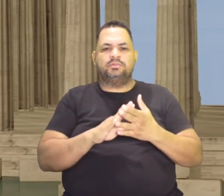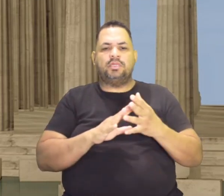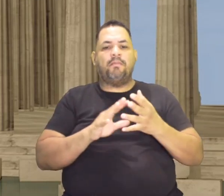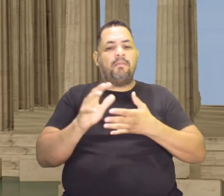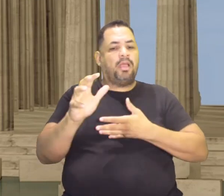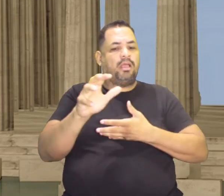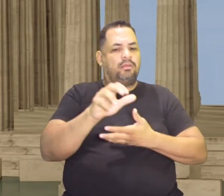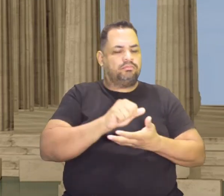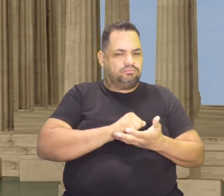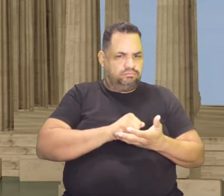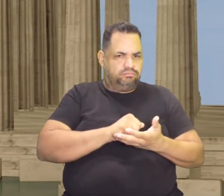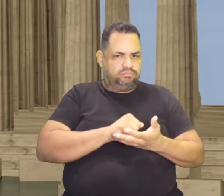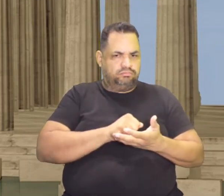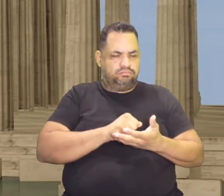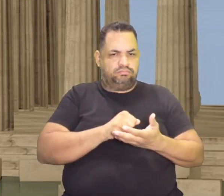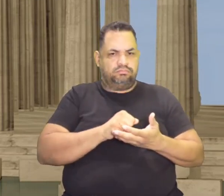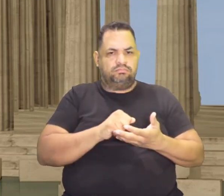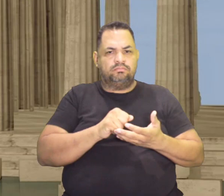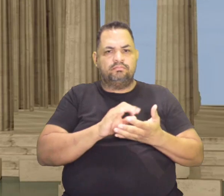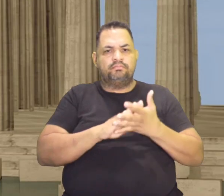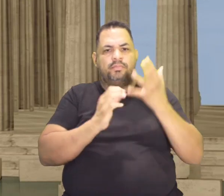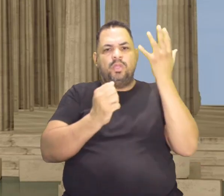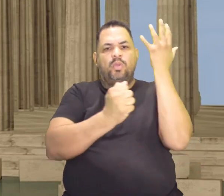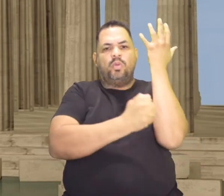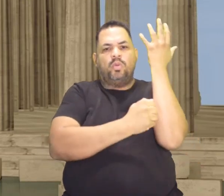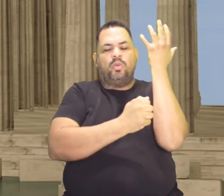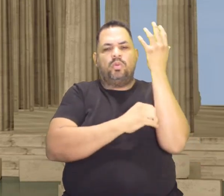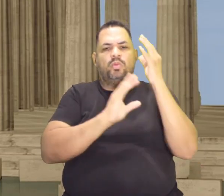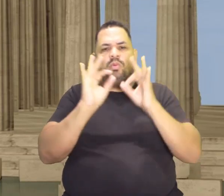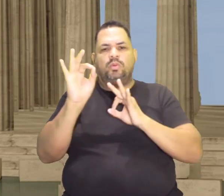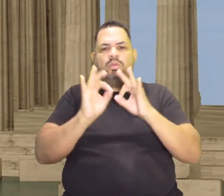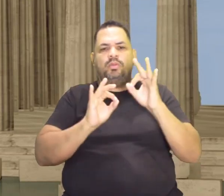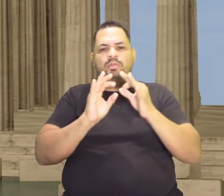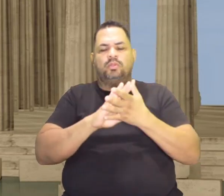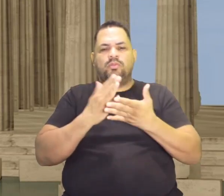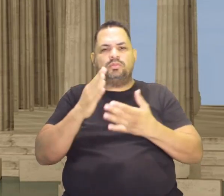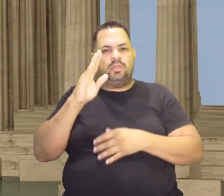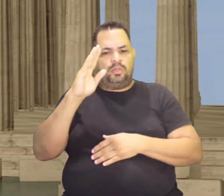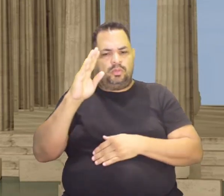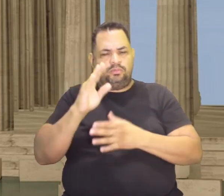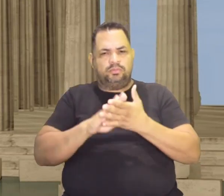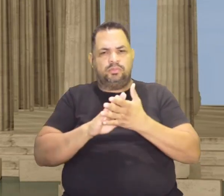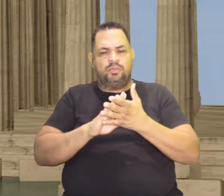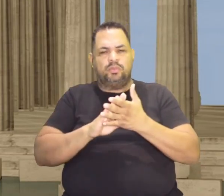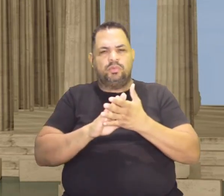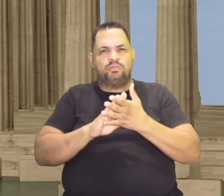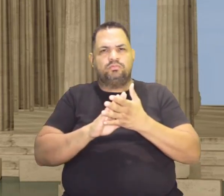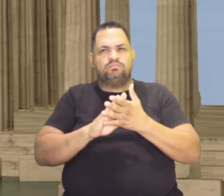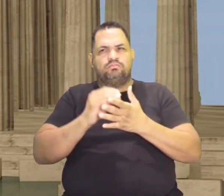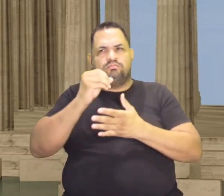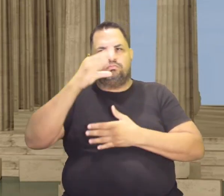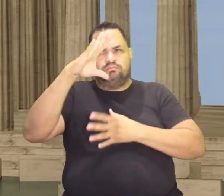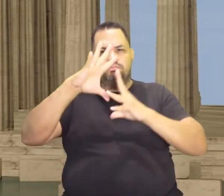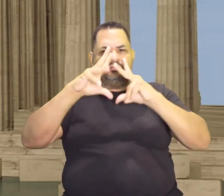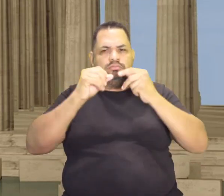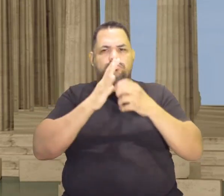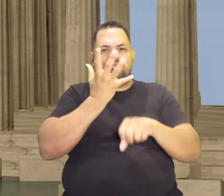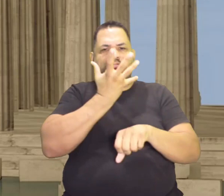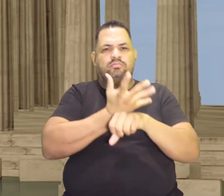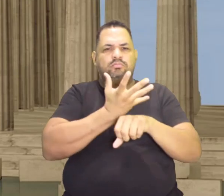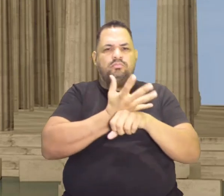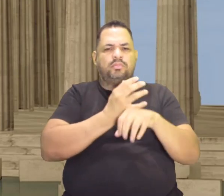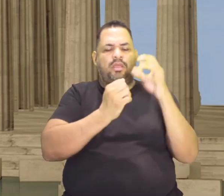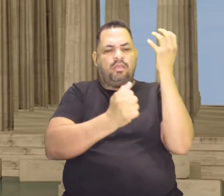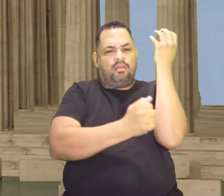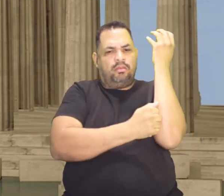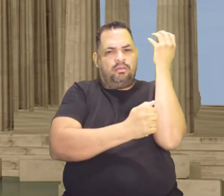pegar, é como se fosse o conhecimento de todos os componentes curriculares no Revisa Enem, aquela madeira,